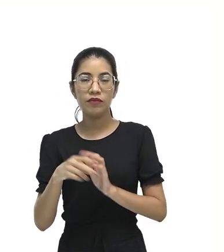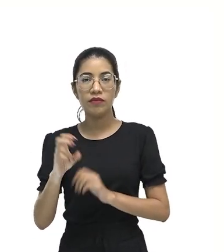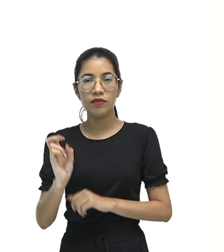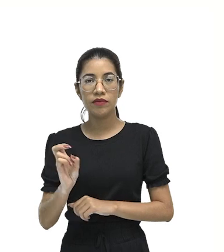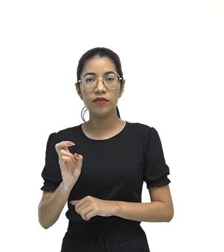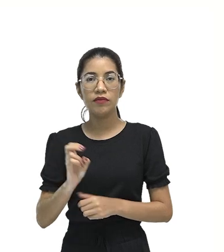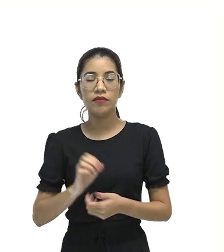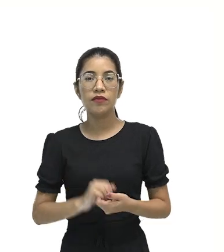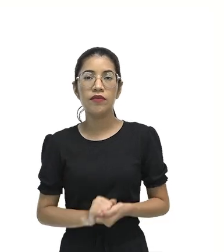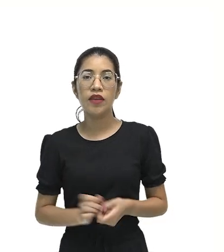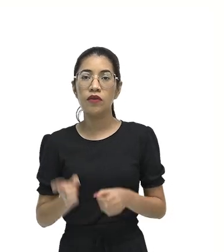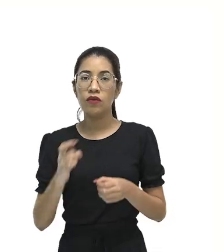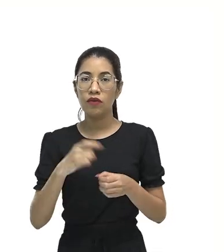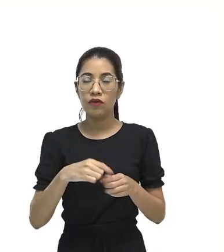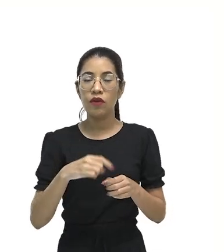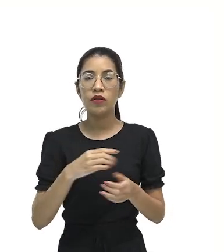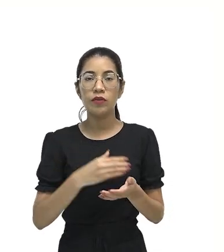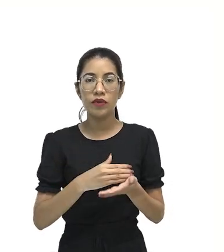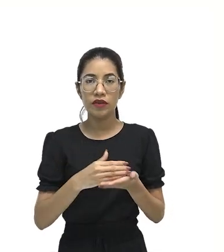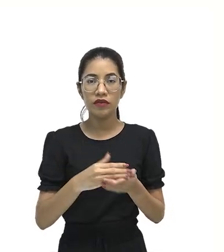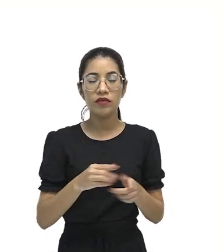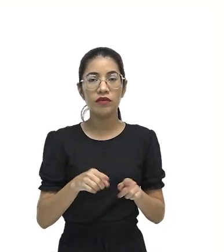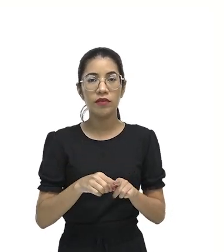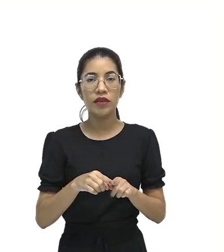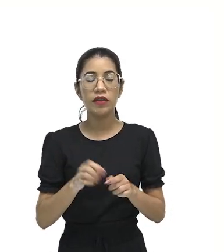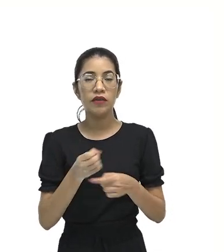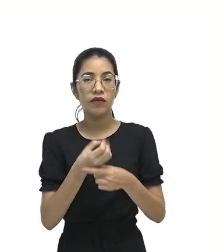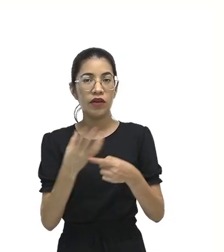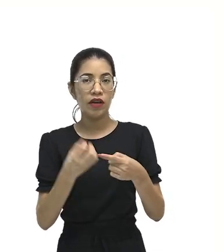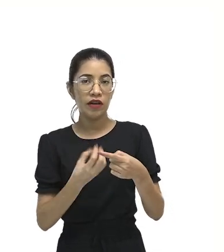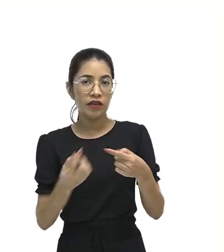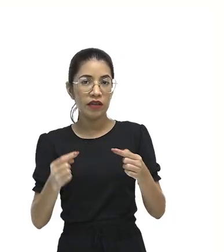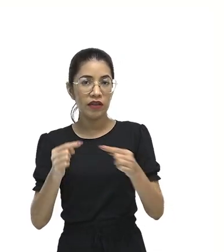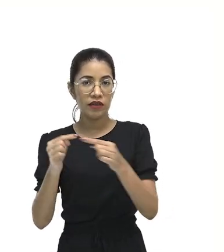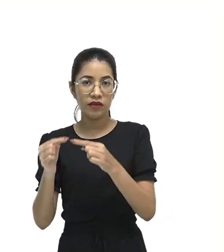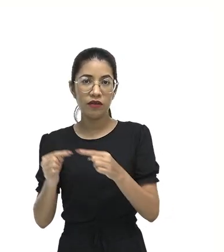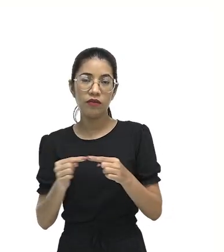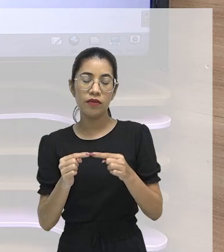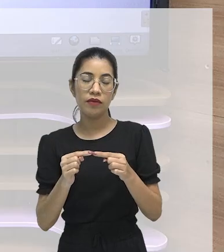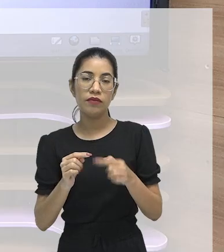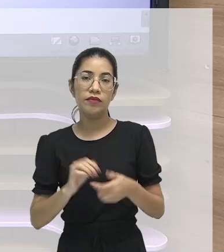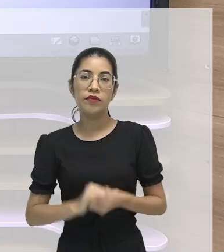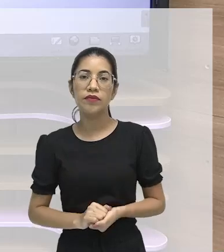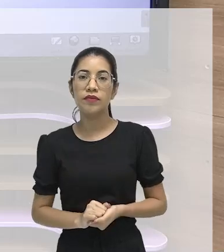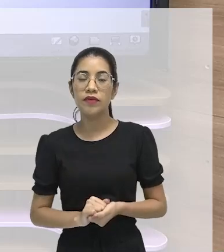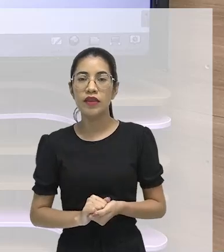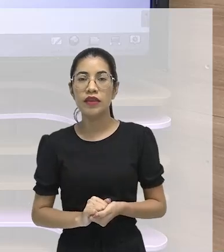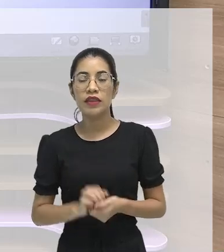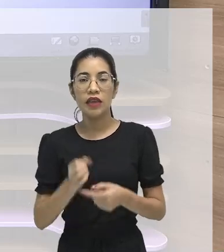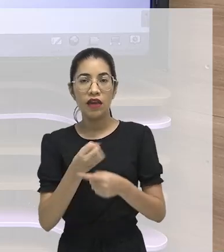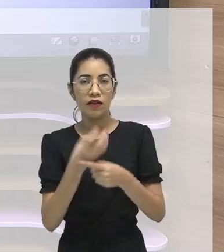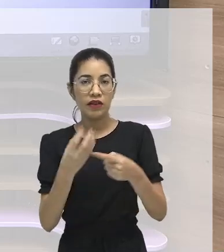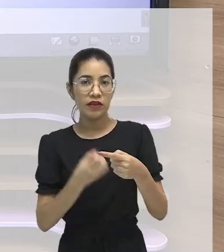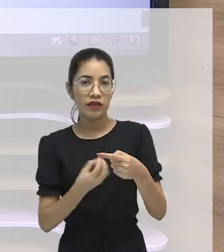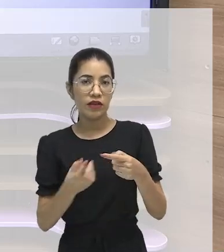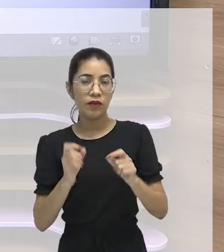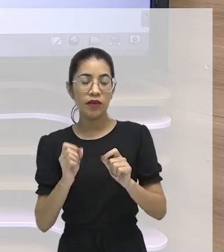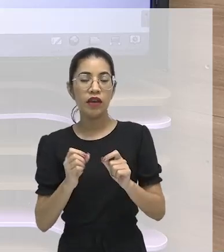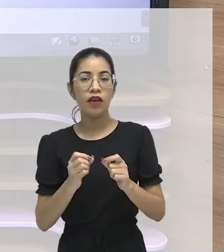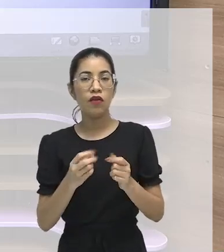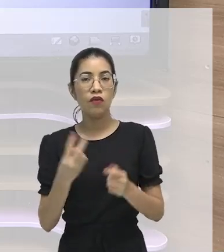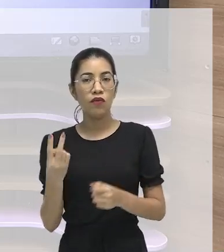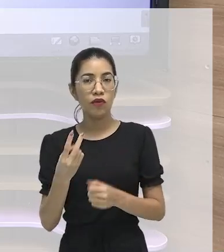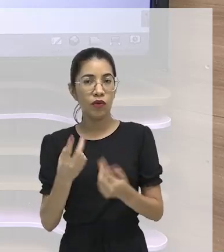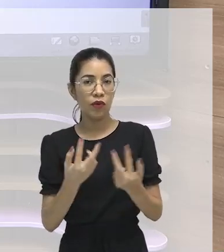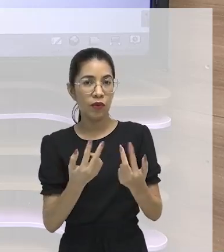voltou o que era, tá? Então, isso são frações equivalentes, quando as frações elas têm o